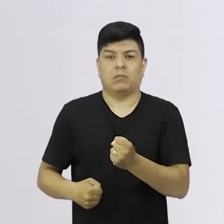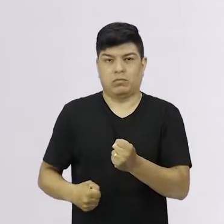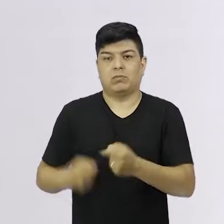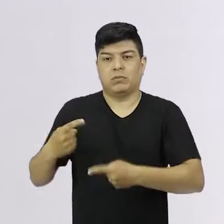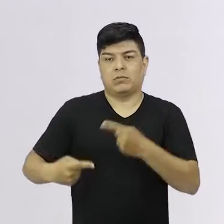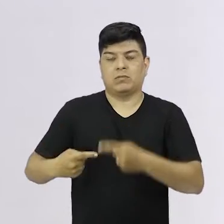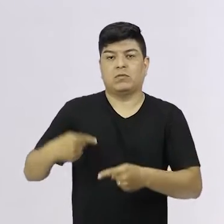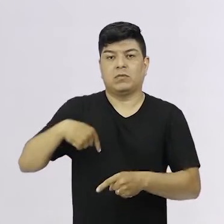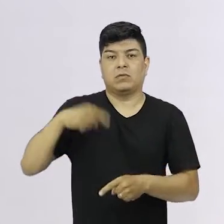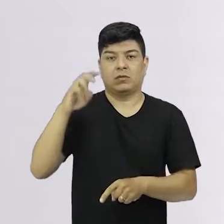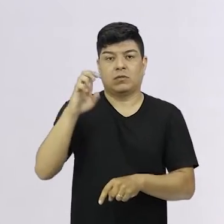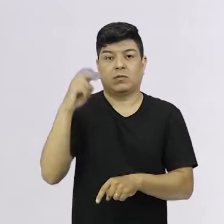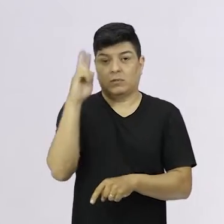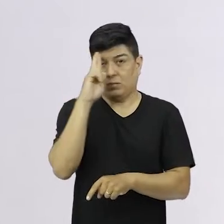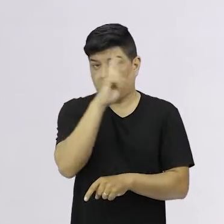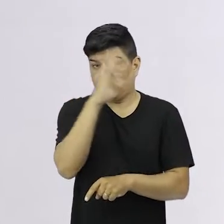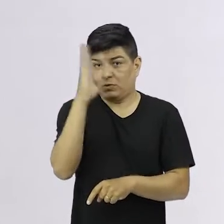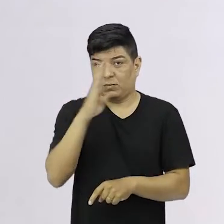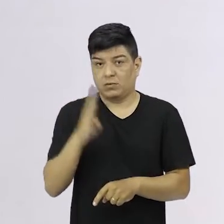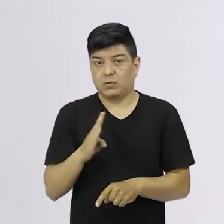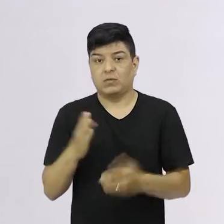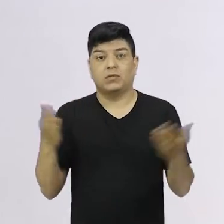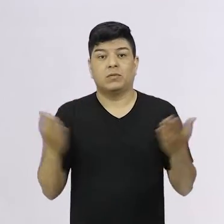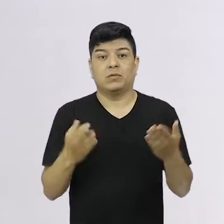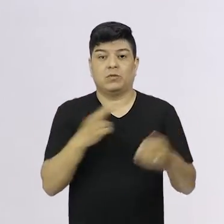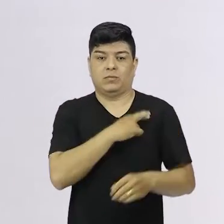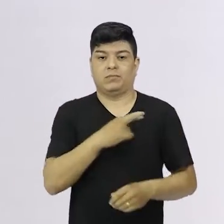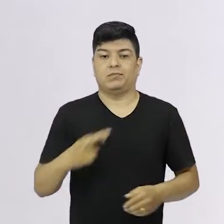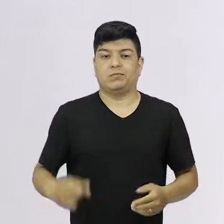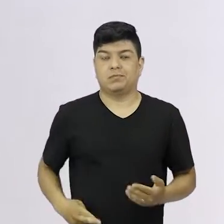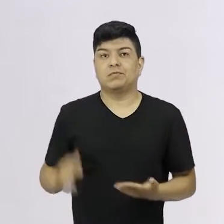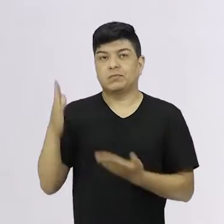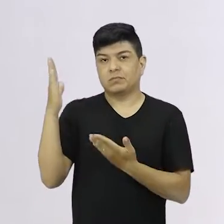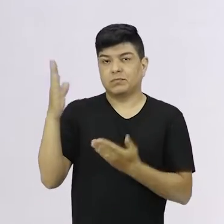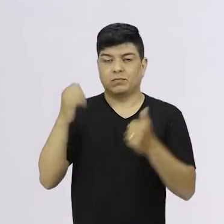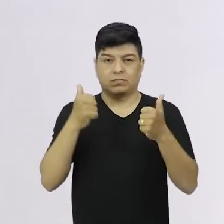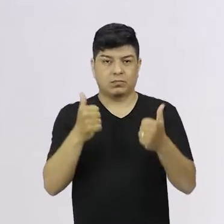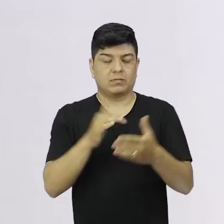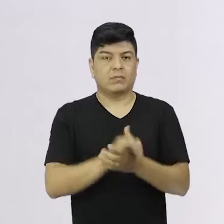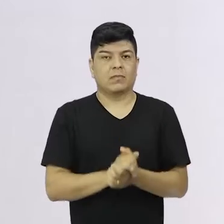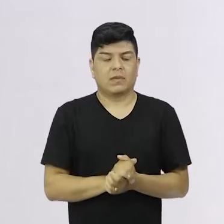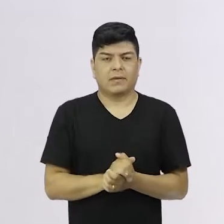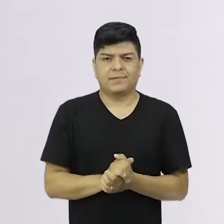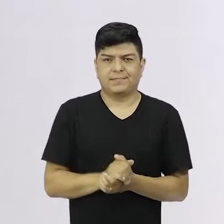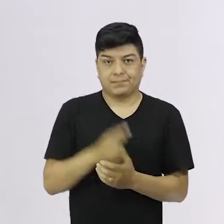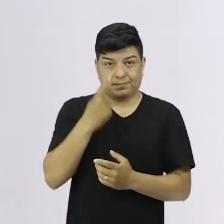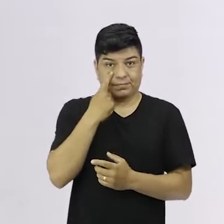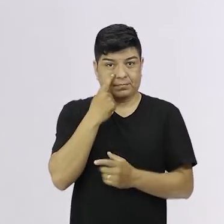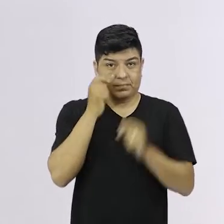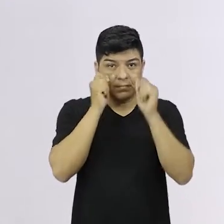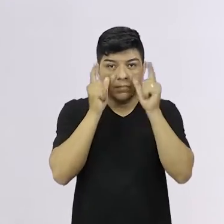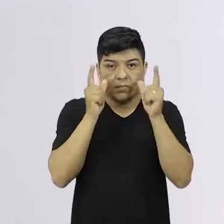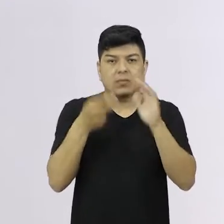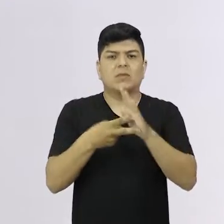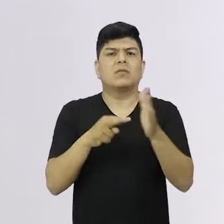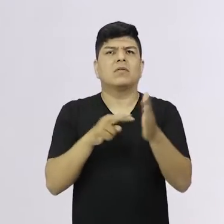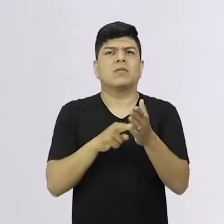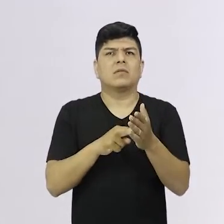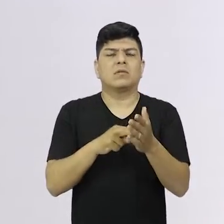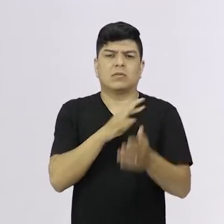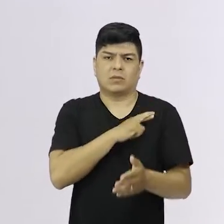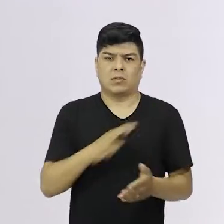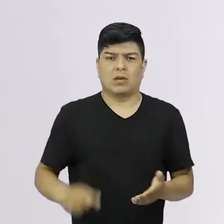brasileira, e hoje nós vamos discutir sobre essa República Oligárquica, tá? Pessoal, mas assim, atenção, o que seria essa